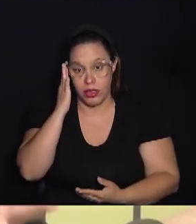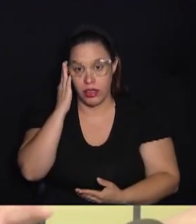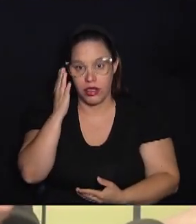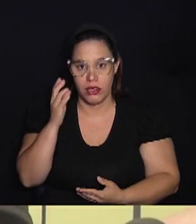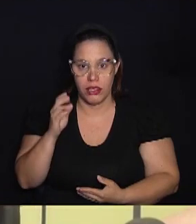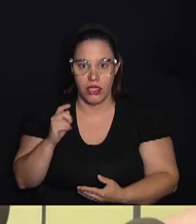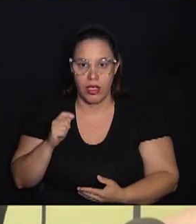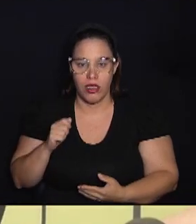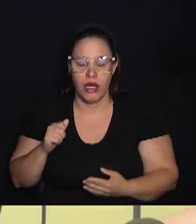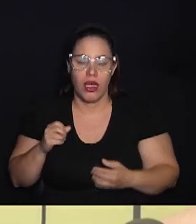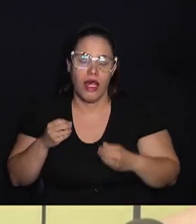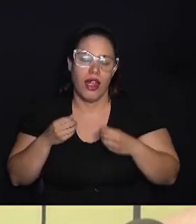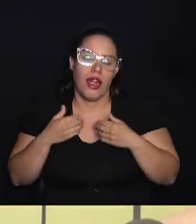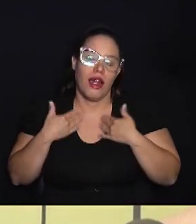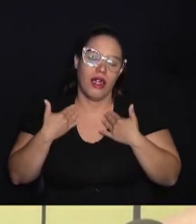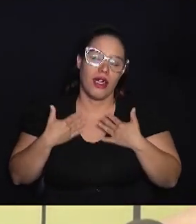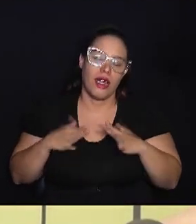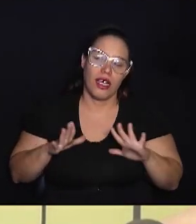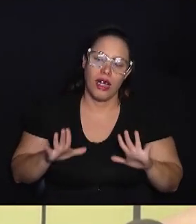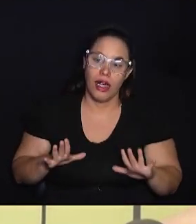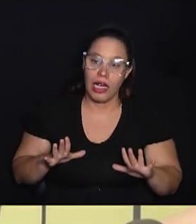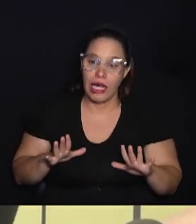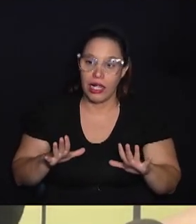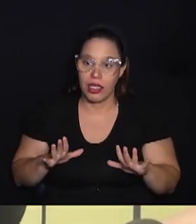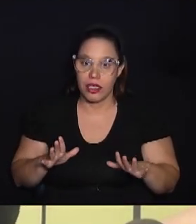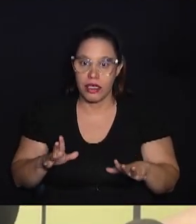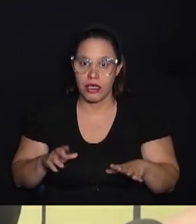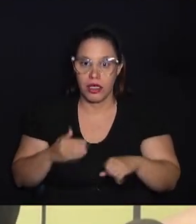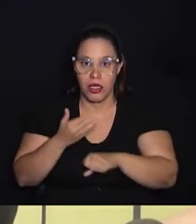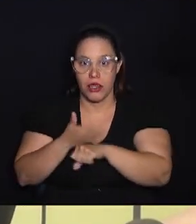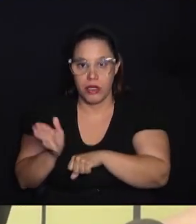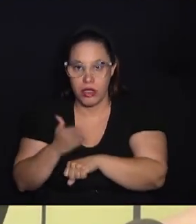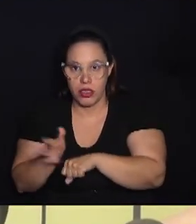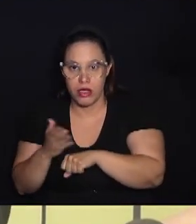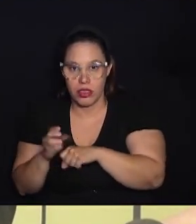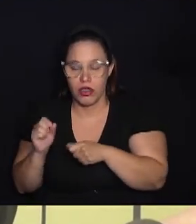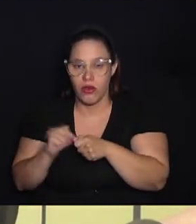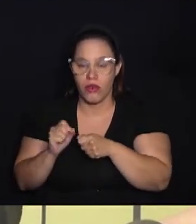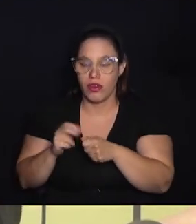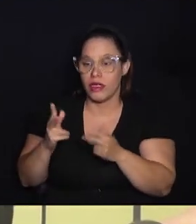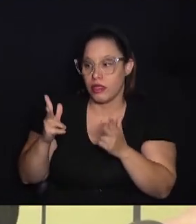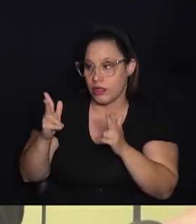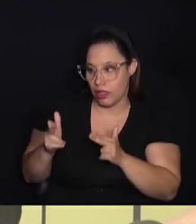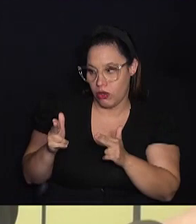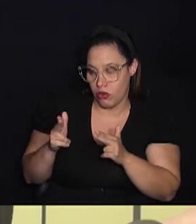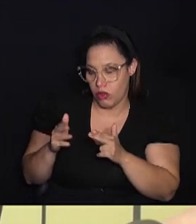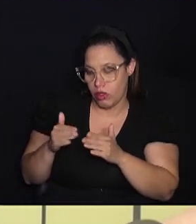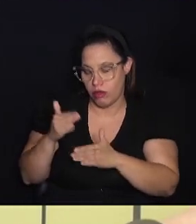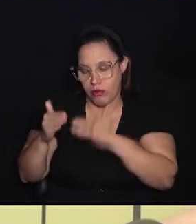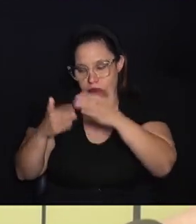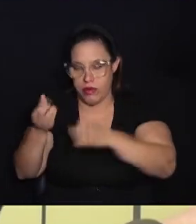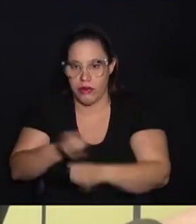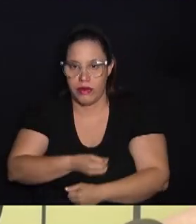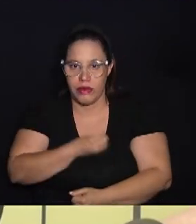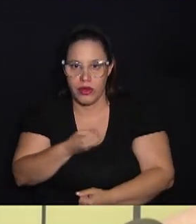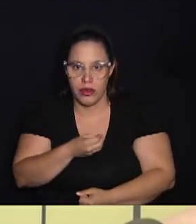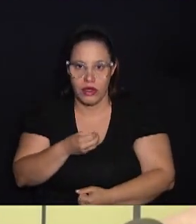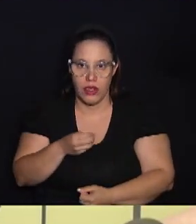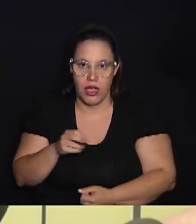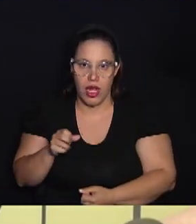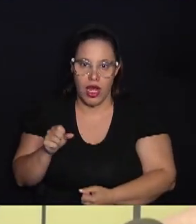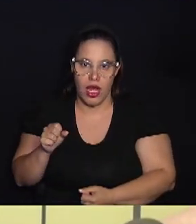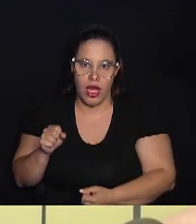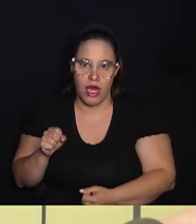fluía Ela não é uma uma uma prática em que você vai fazer igual pro resto da vida a gente fala muito na prática de yoga se você faz a mesma sequência de